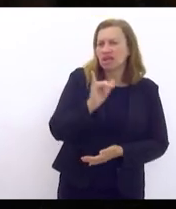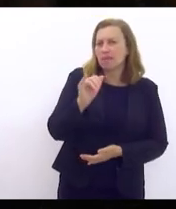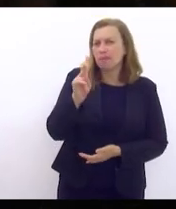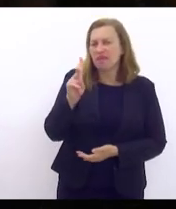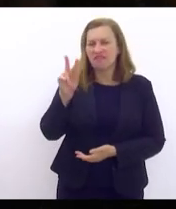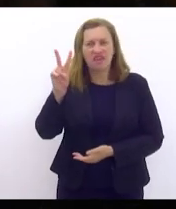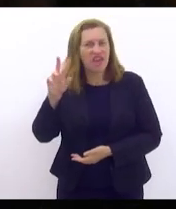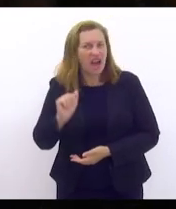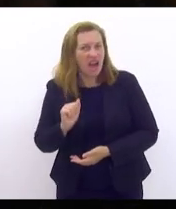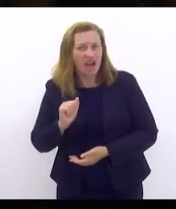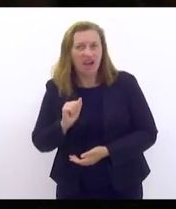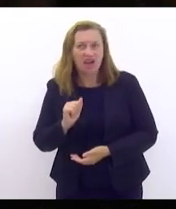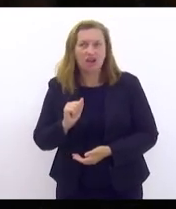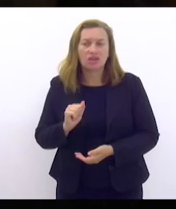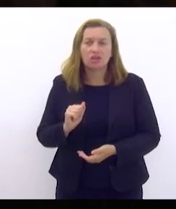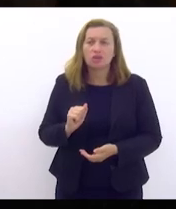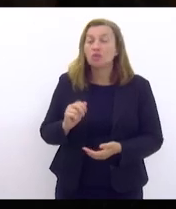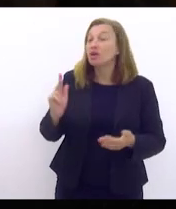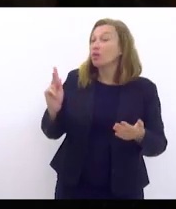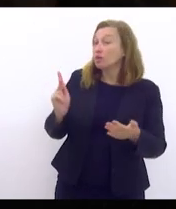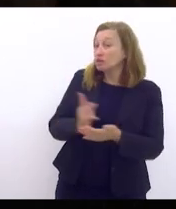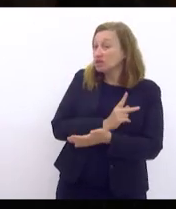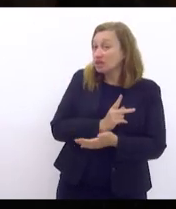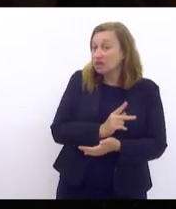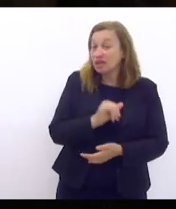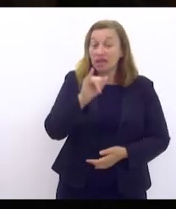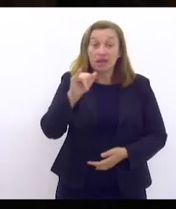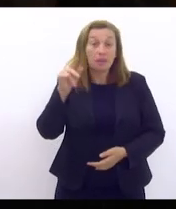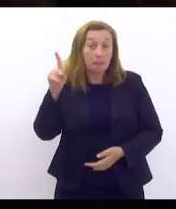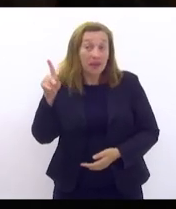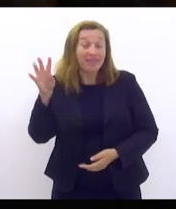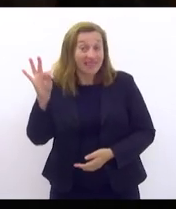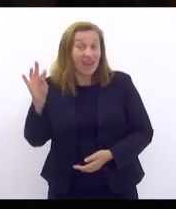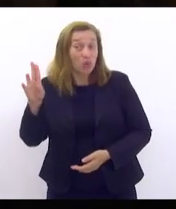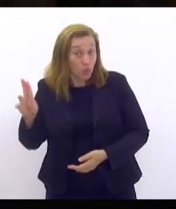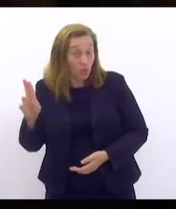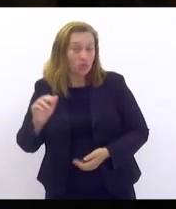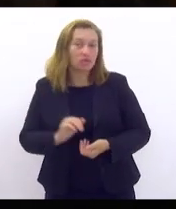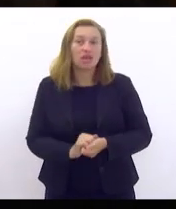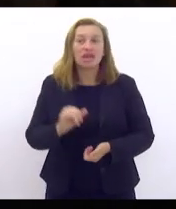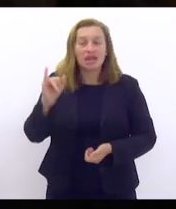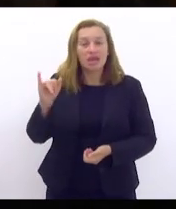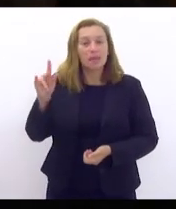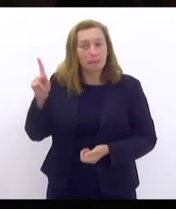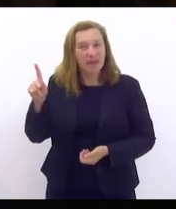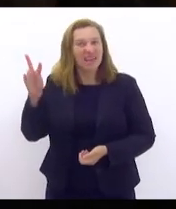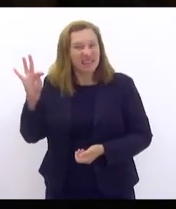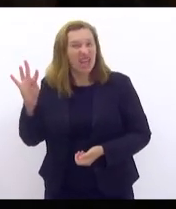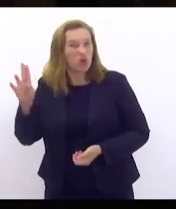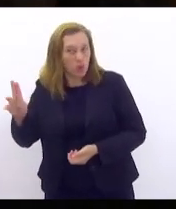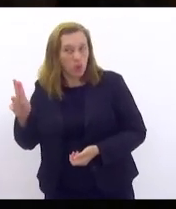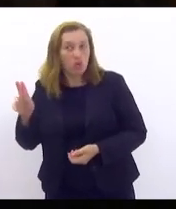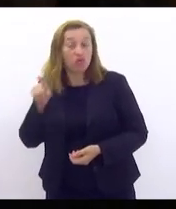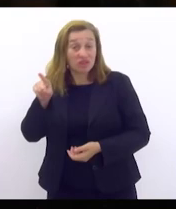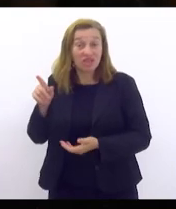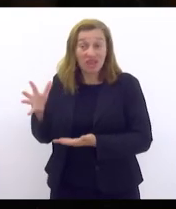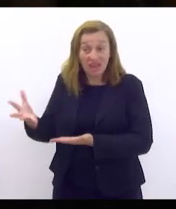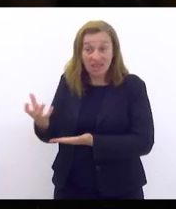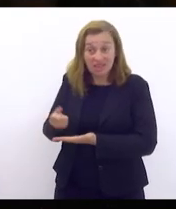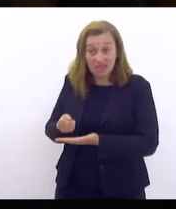IPVA aquilo que acontece com o IPTU IPTU você recebe o